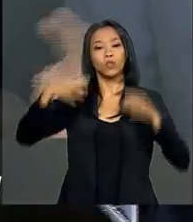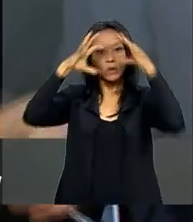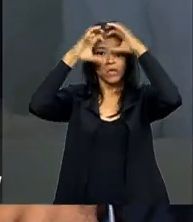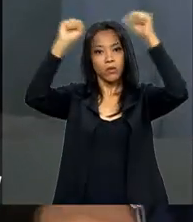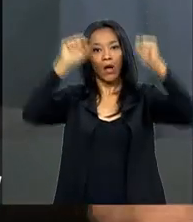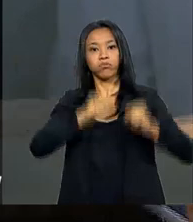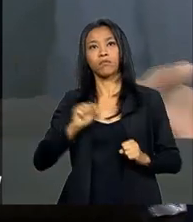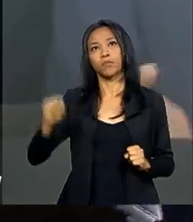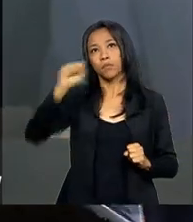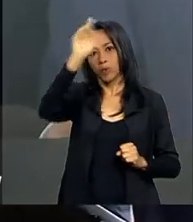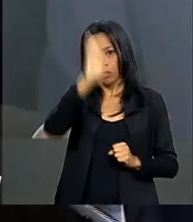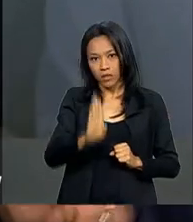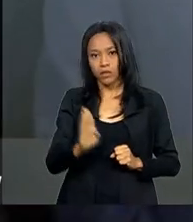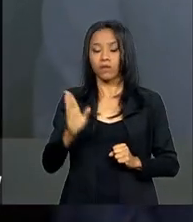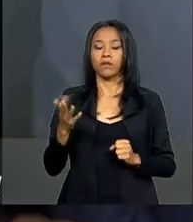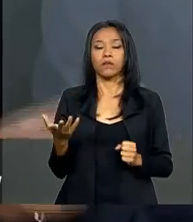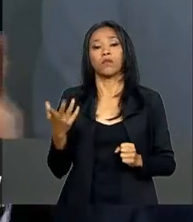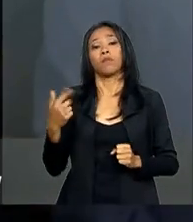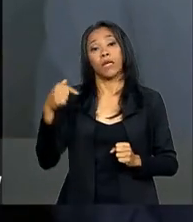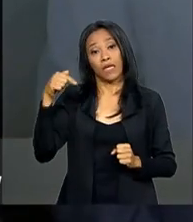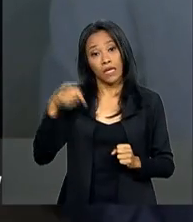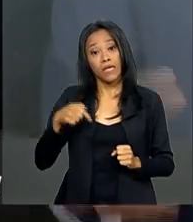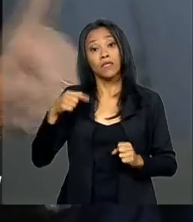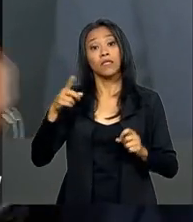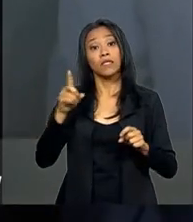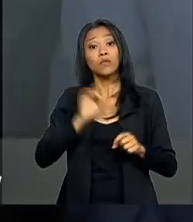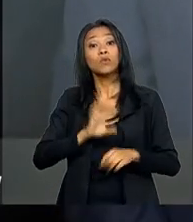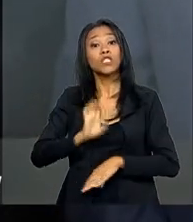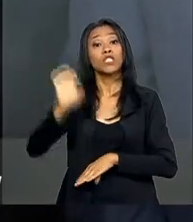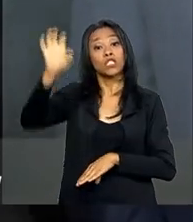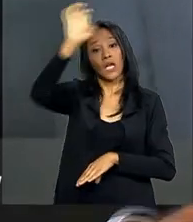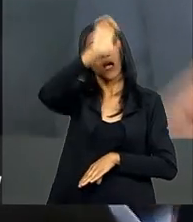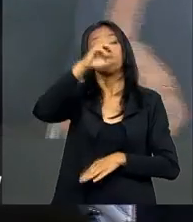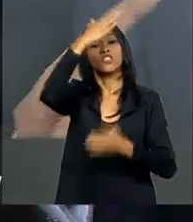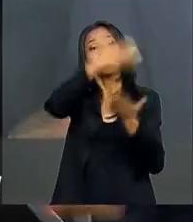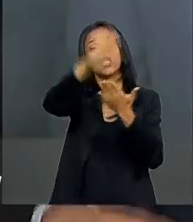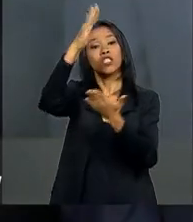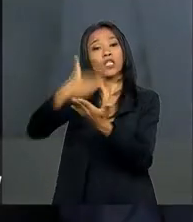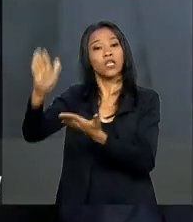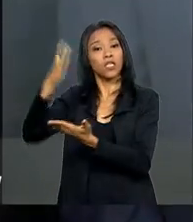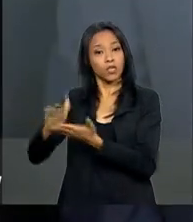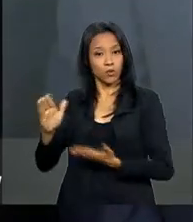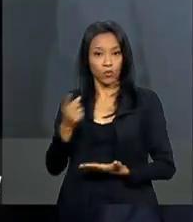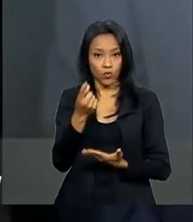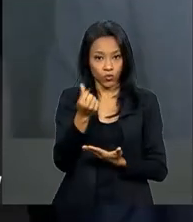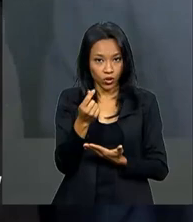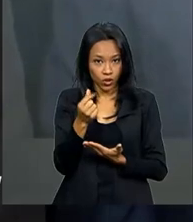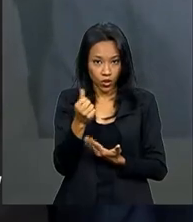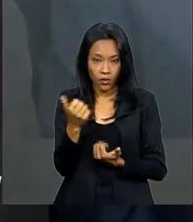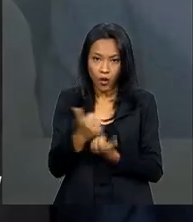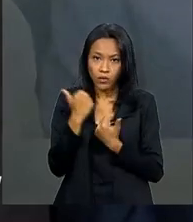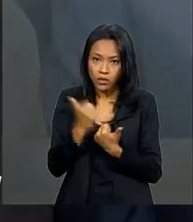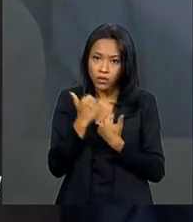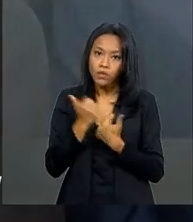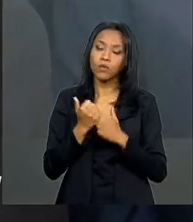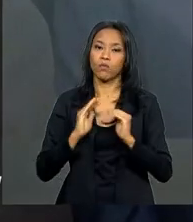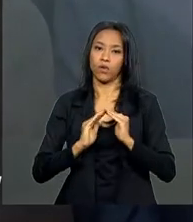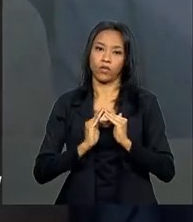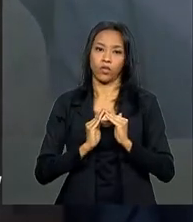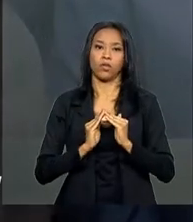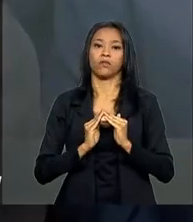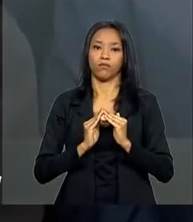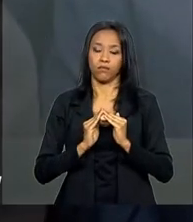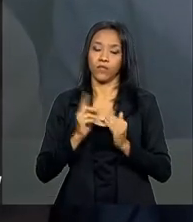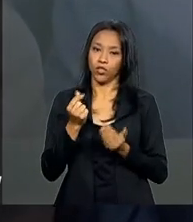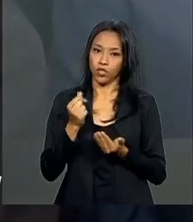que também no Estado sejam eliminados o auxílio moradia e outros eventuais,